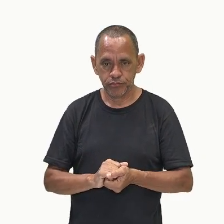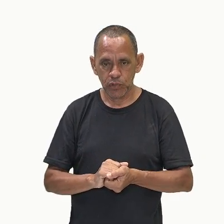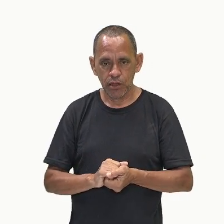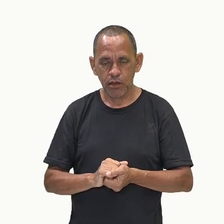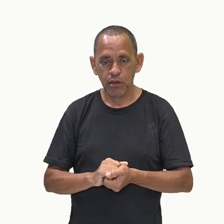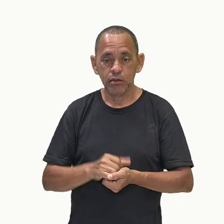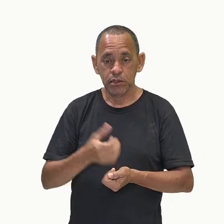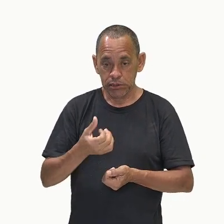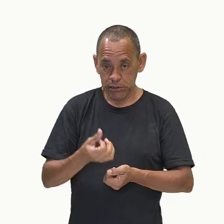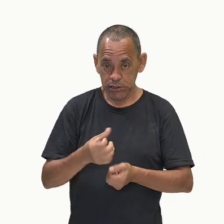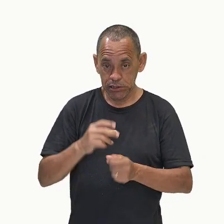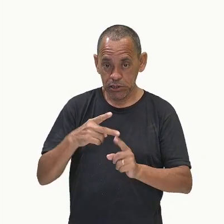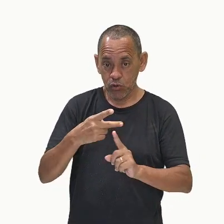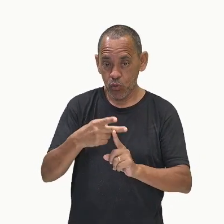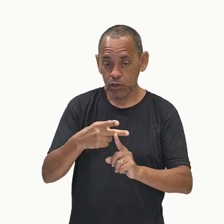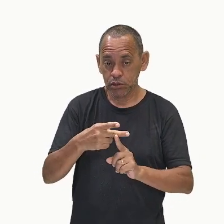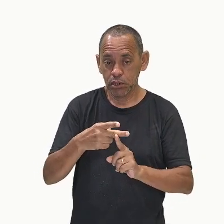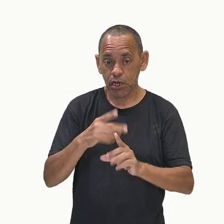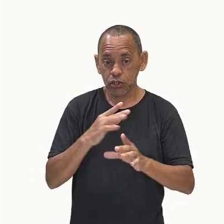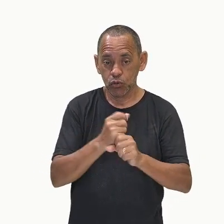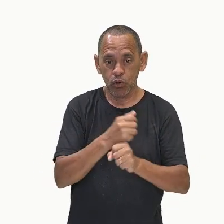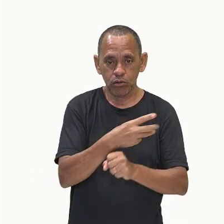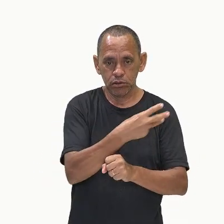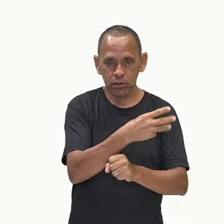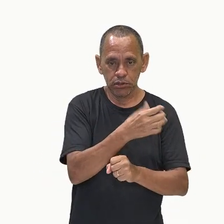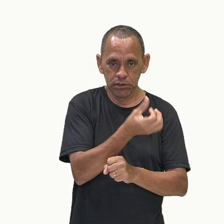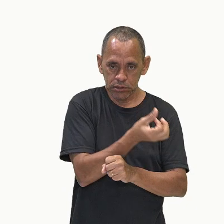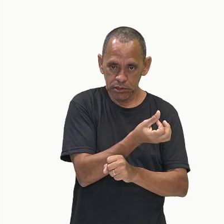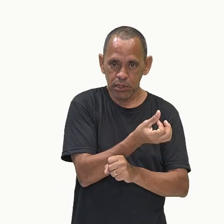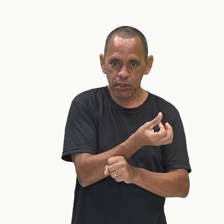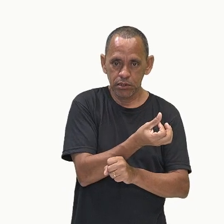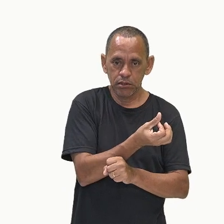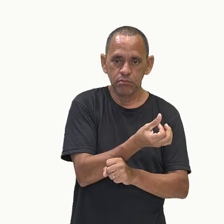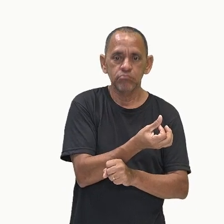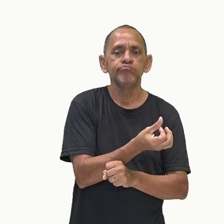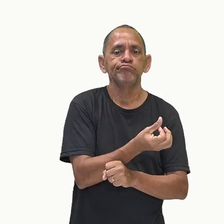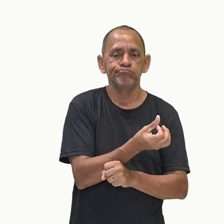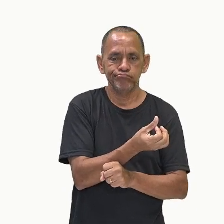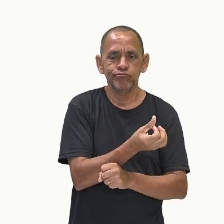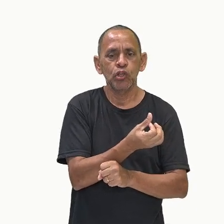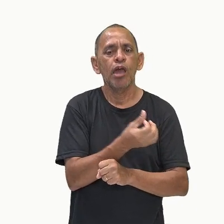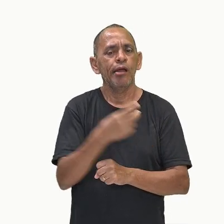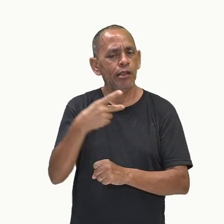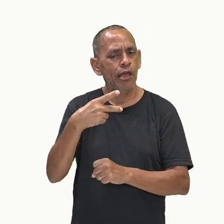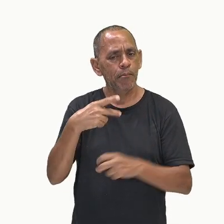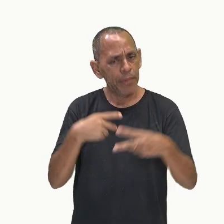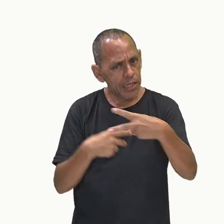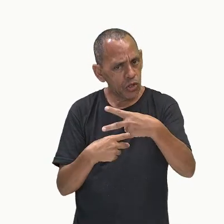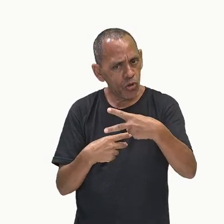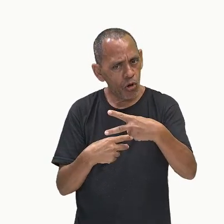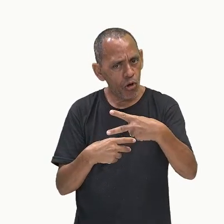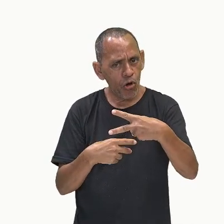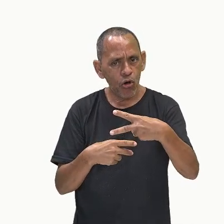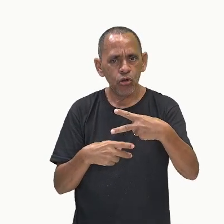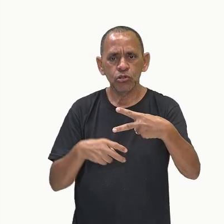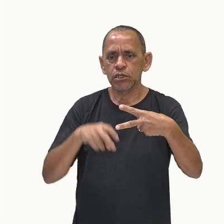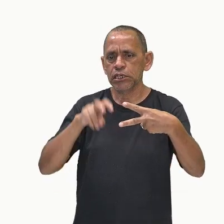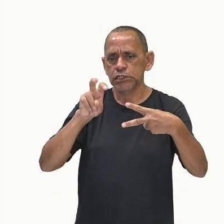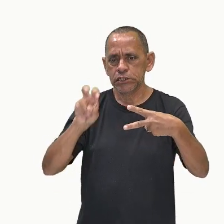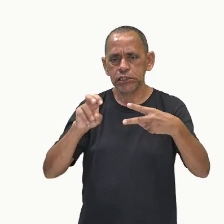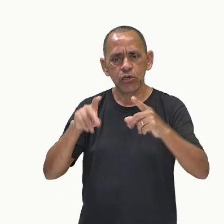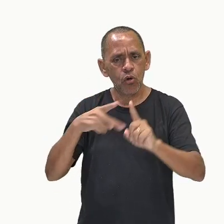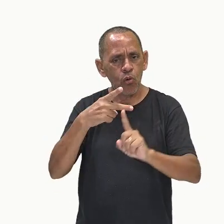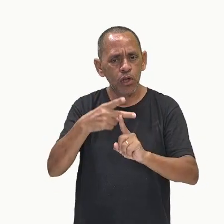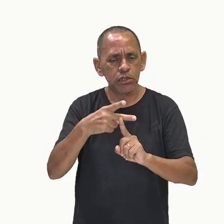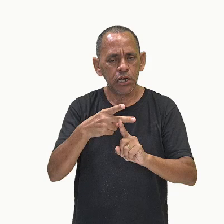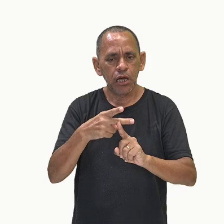quadrado, 36. Ele vai ser o quê? Menor que 5 ao quadrado, que é o quê?